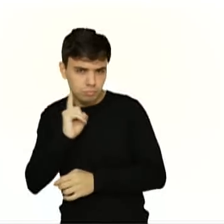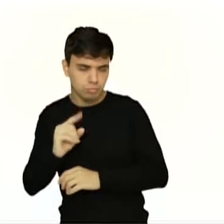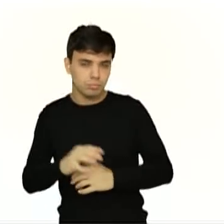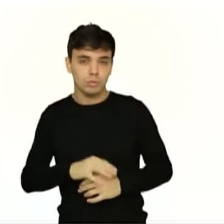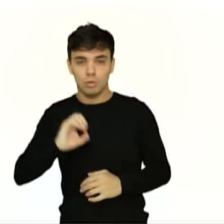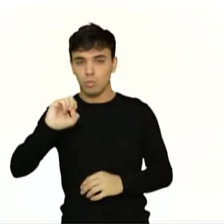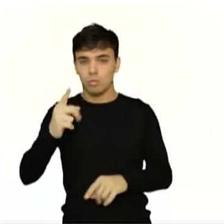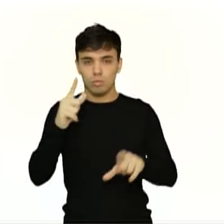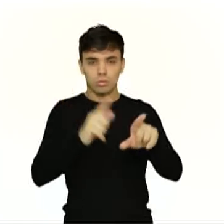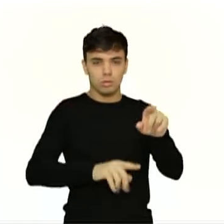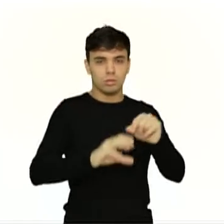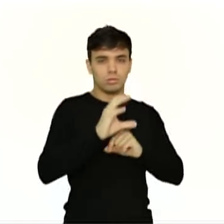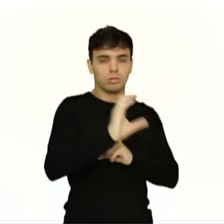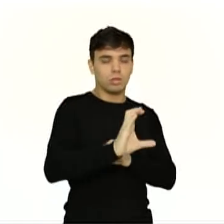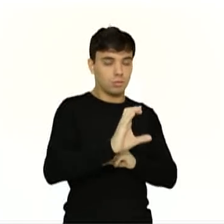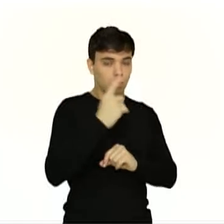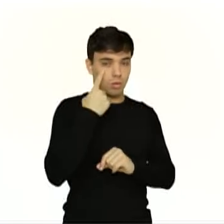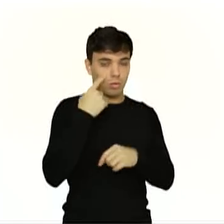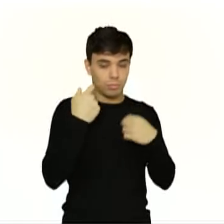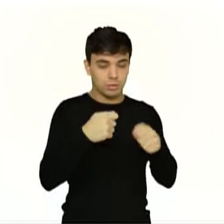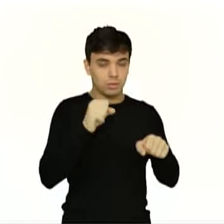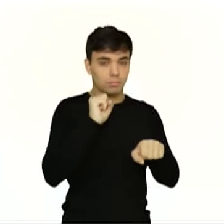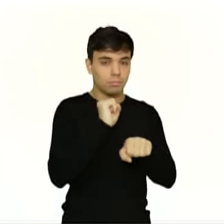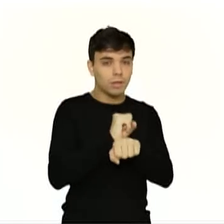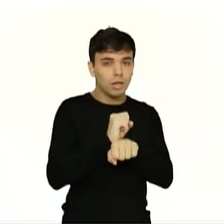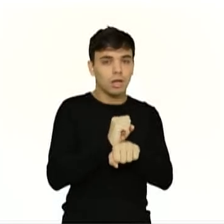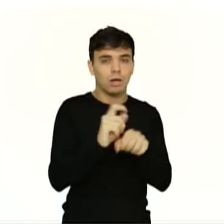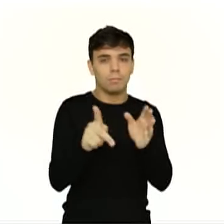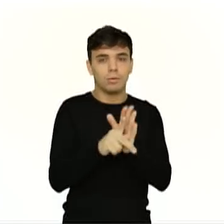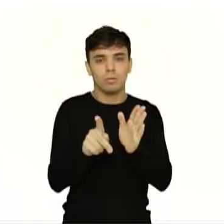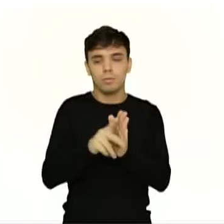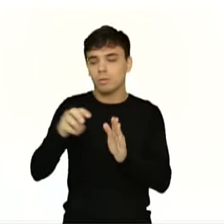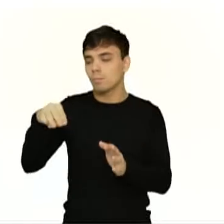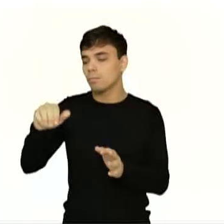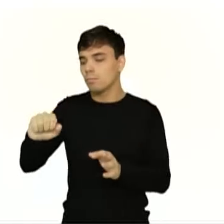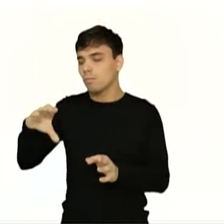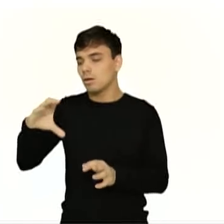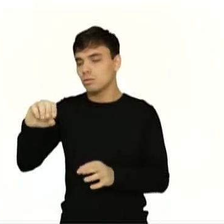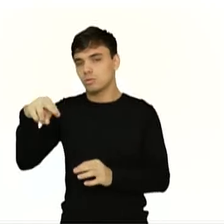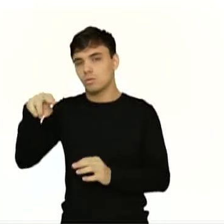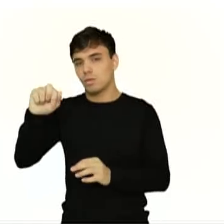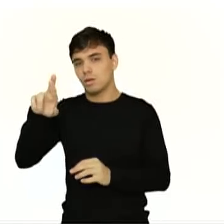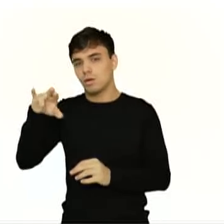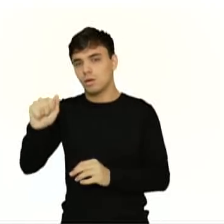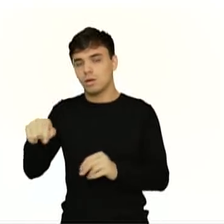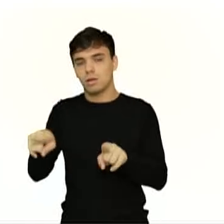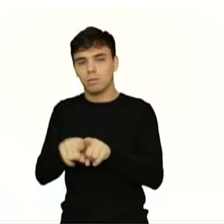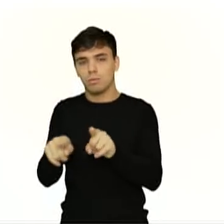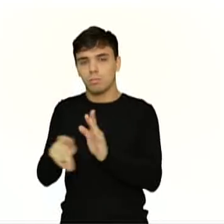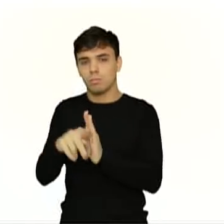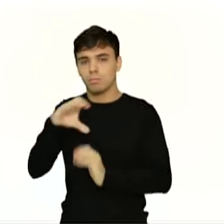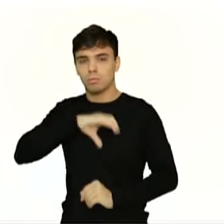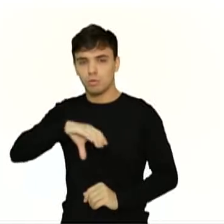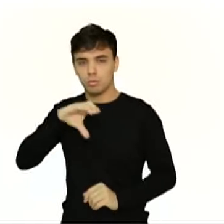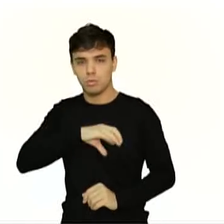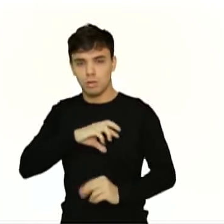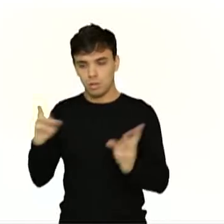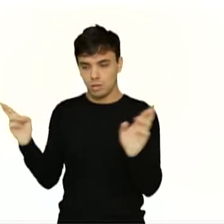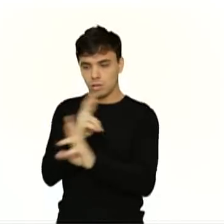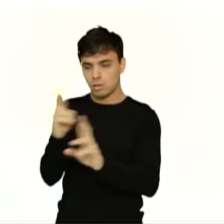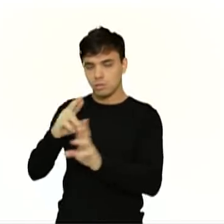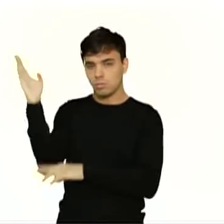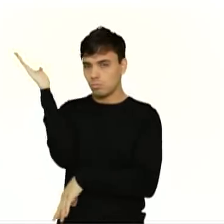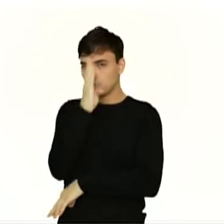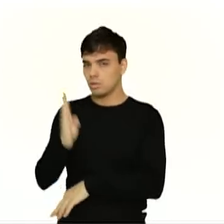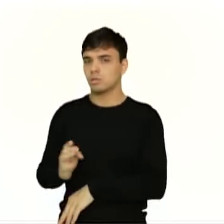C. visava impedir a crescente influência da maçonaria na política de Portugal em relação ao Brasil. Vocês vão ter aí uns